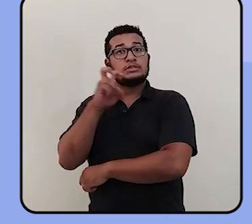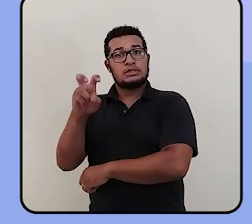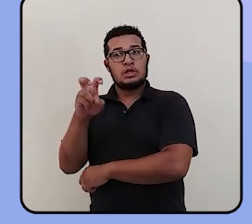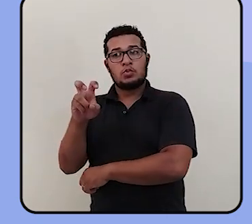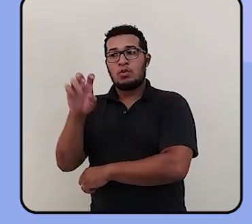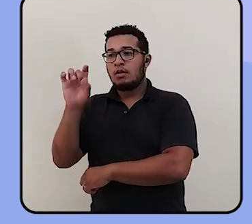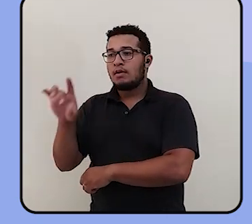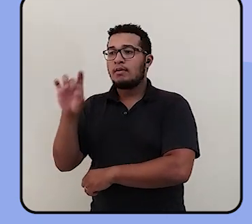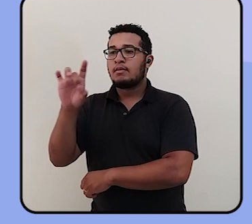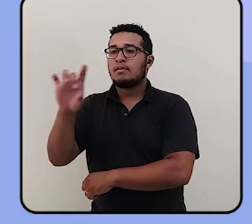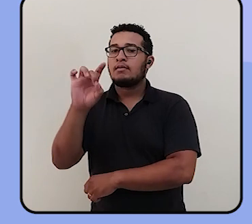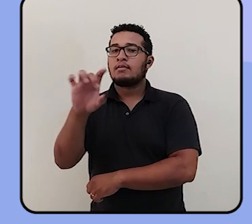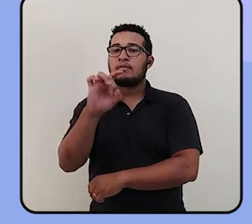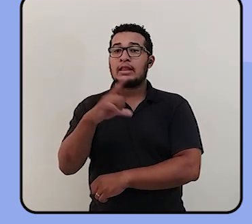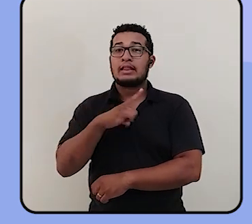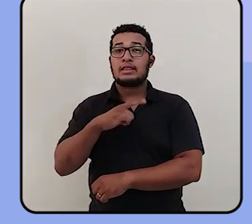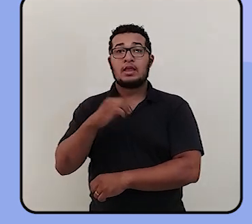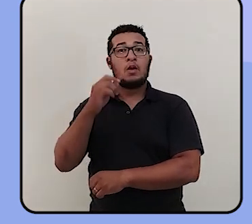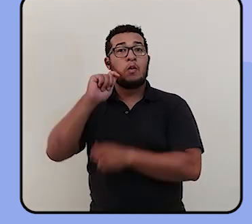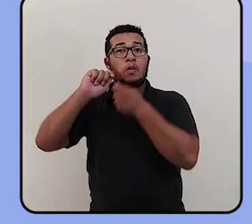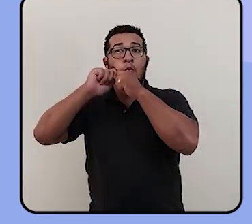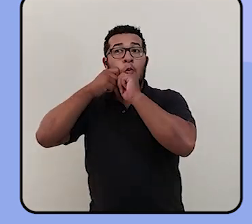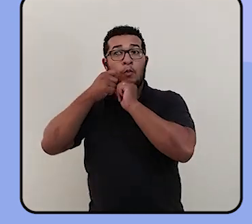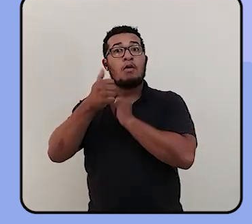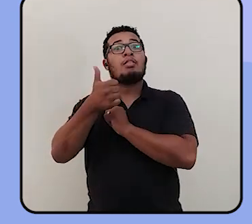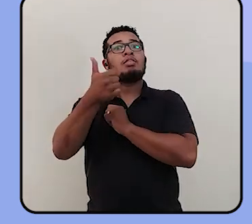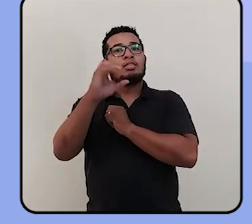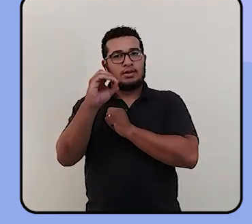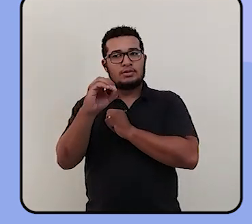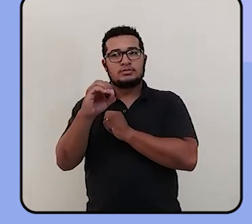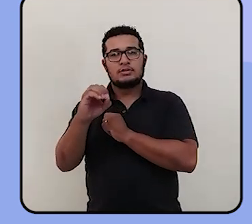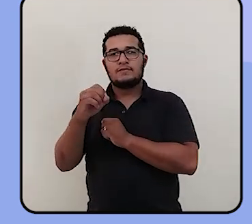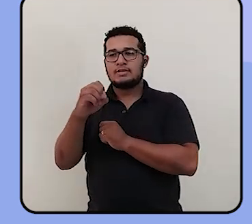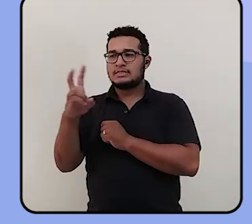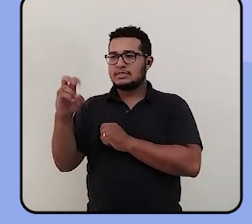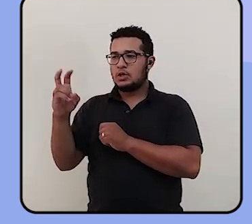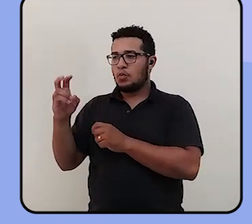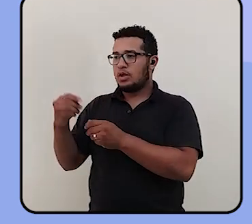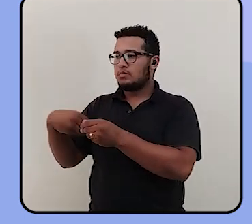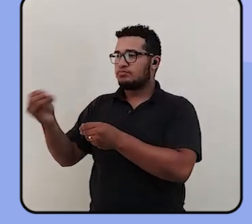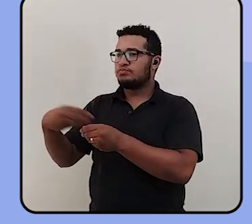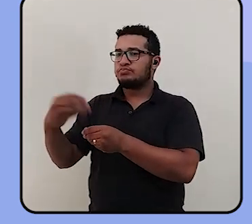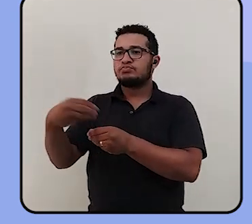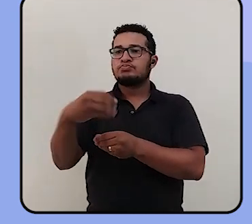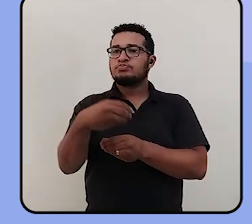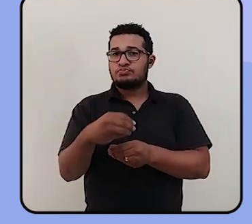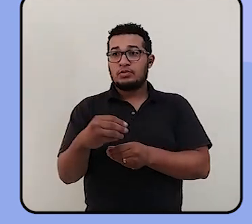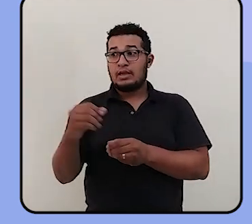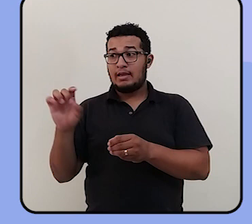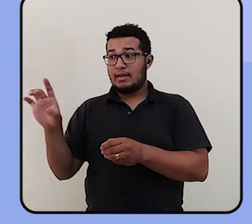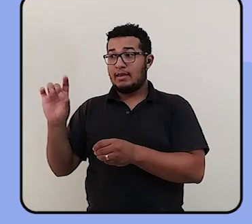alunos, cada aluno vai receber 10 bombons. Ele vai pegar os 50, vai dividir pelos 5. Agora,